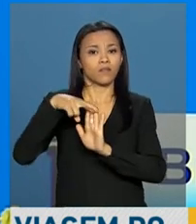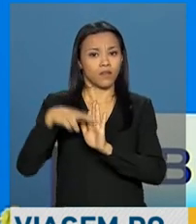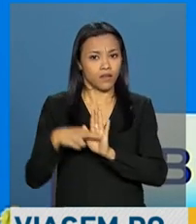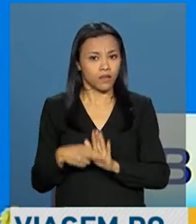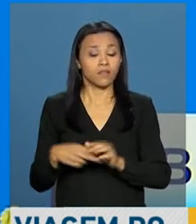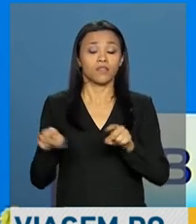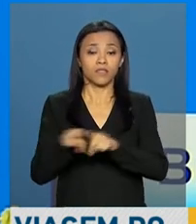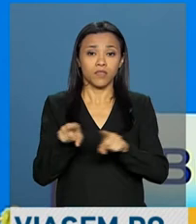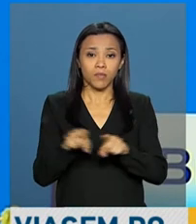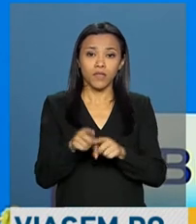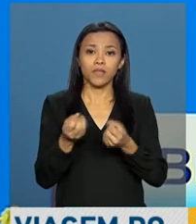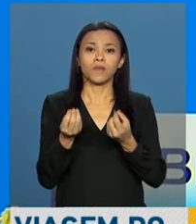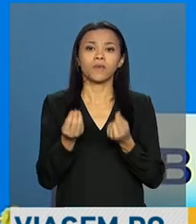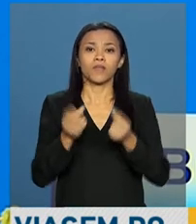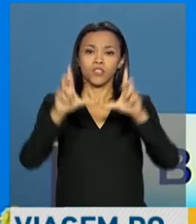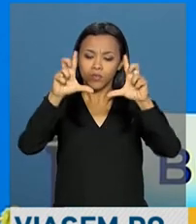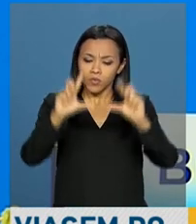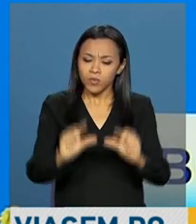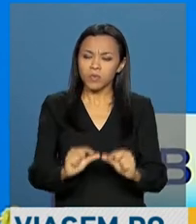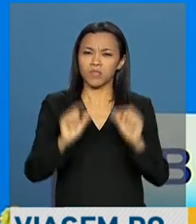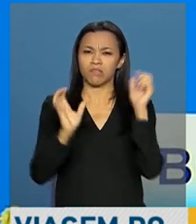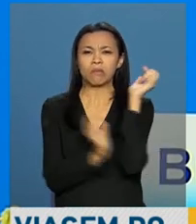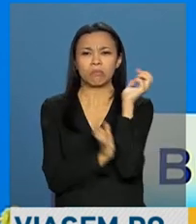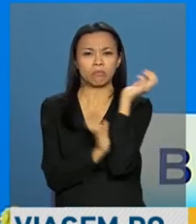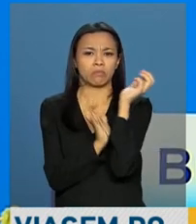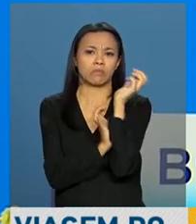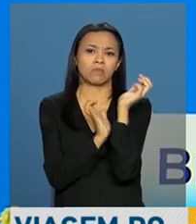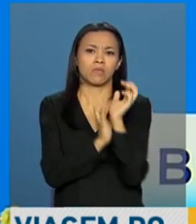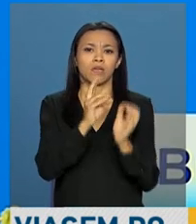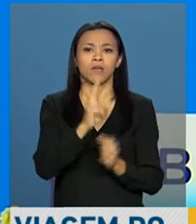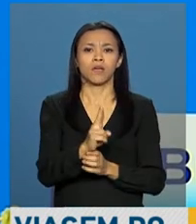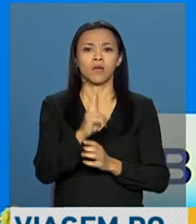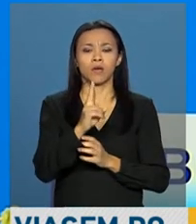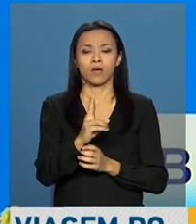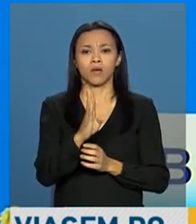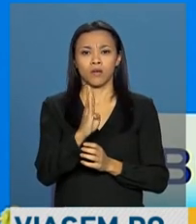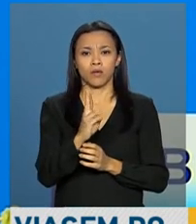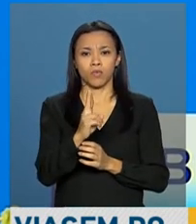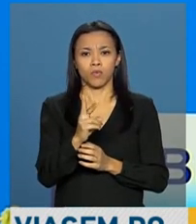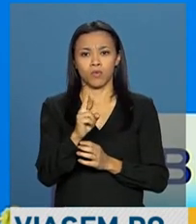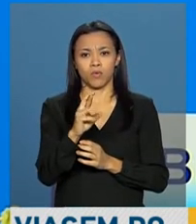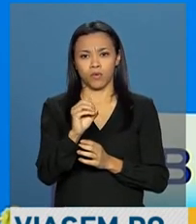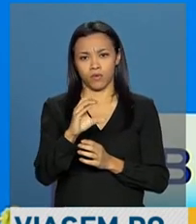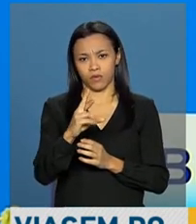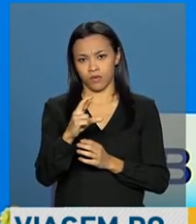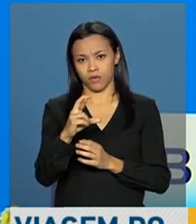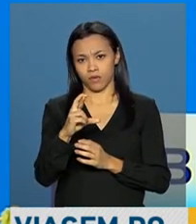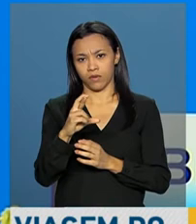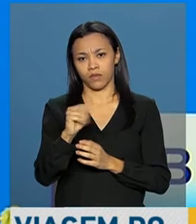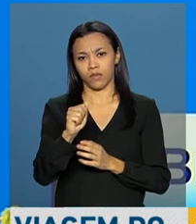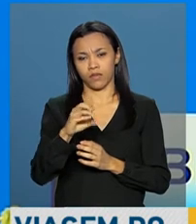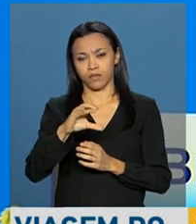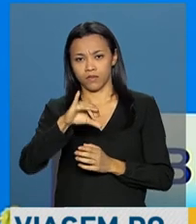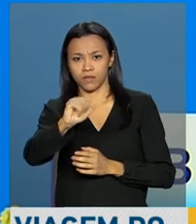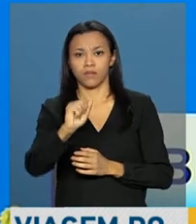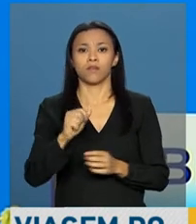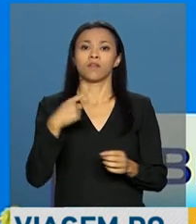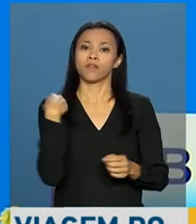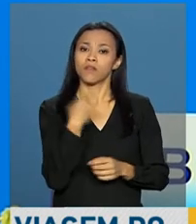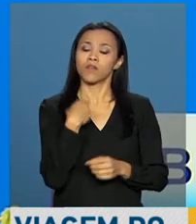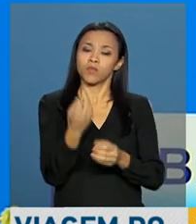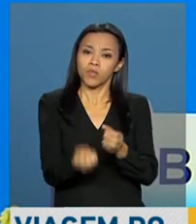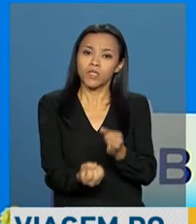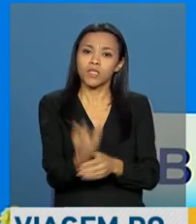simplificando procedimentos. Estamos, na verdade, criando condições mais favoráveis para